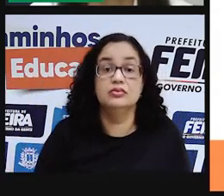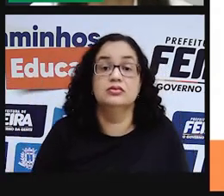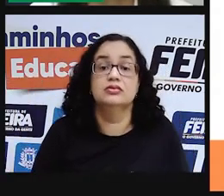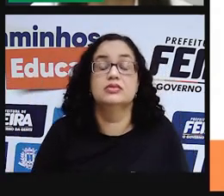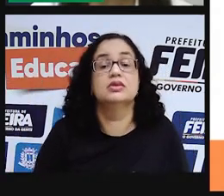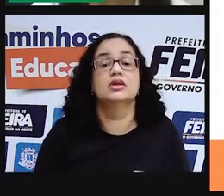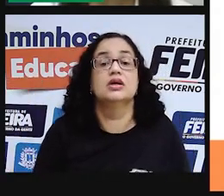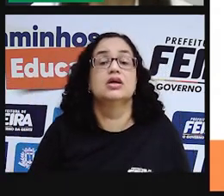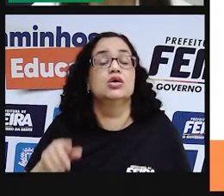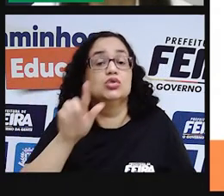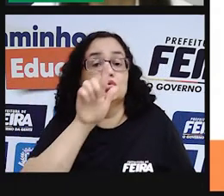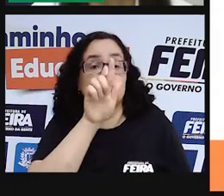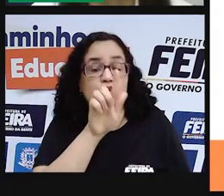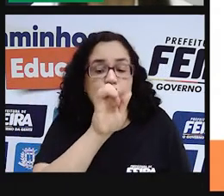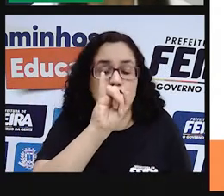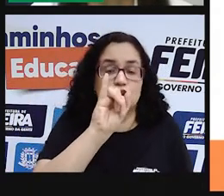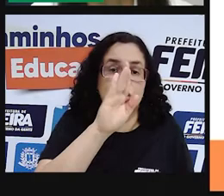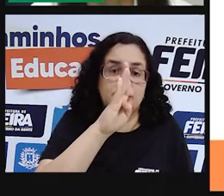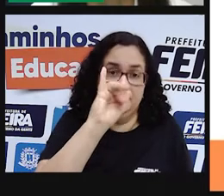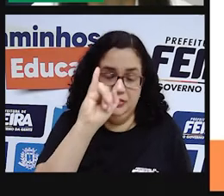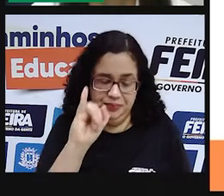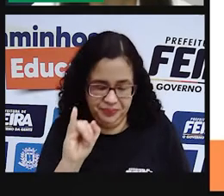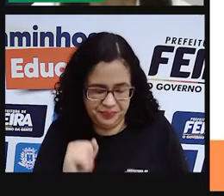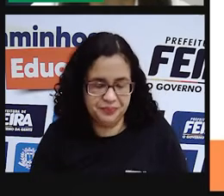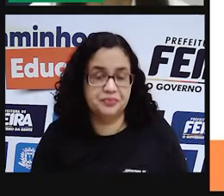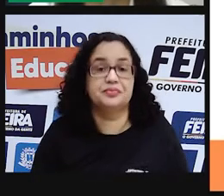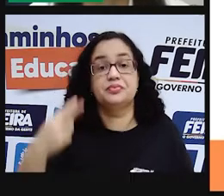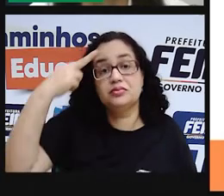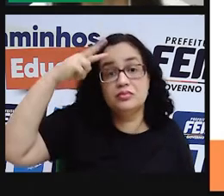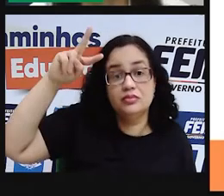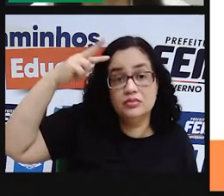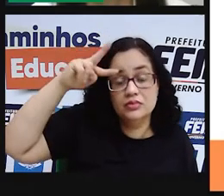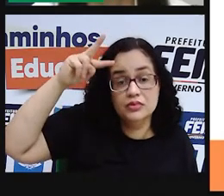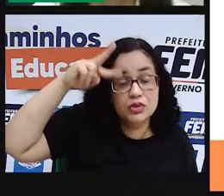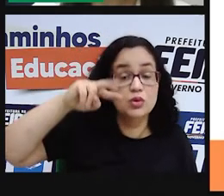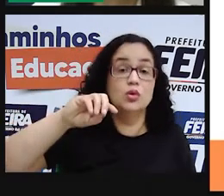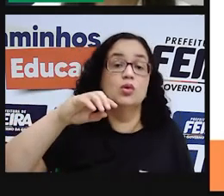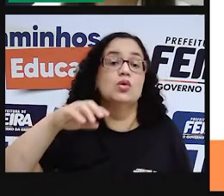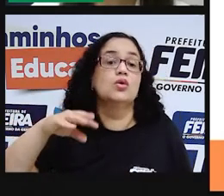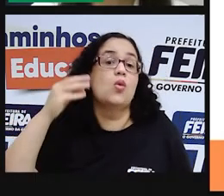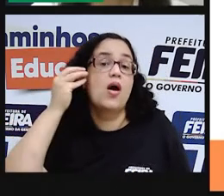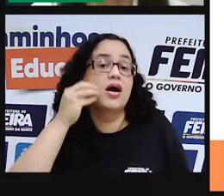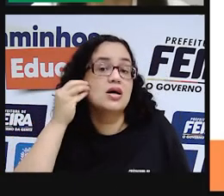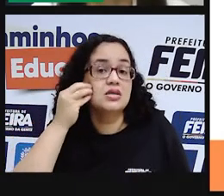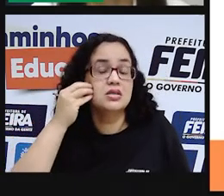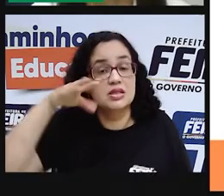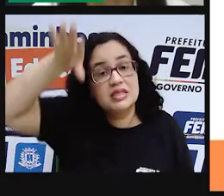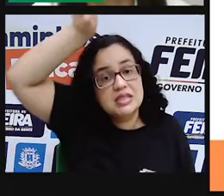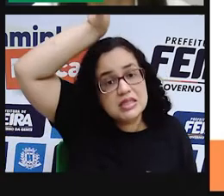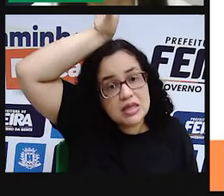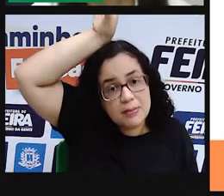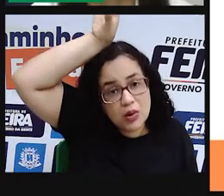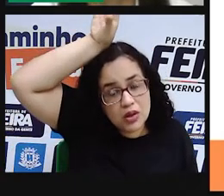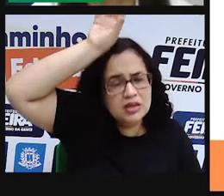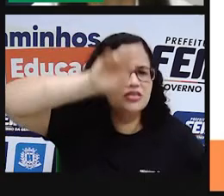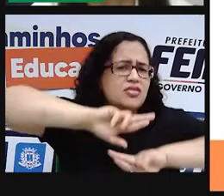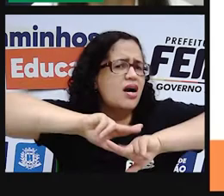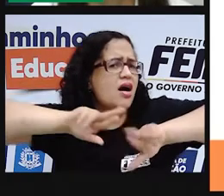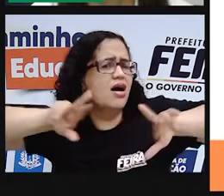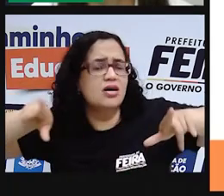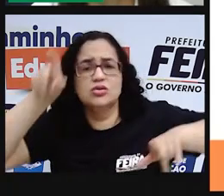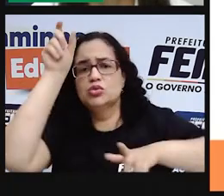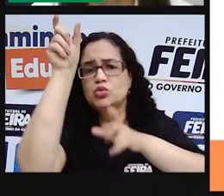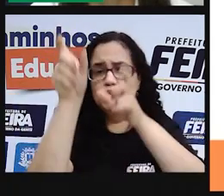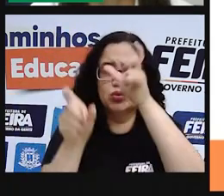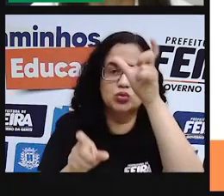assim, os gibis, né, as histórias em quadrinhos aí da Mônica, do Cascão, do Cebolinha, do Chico Bento, assim, é